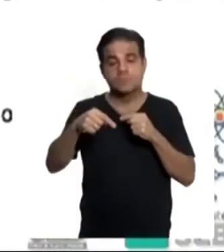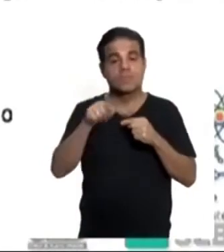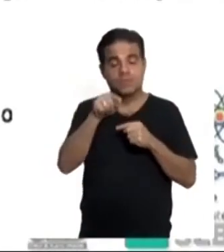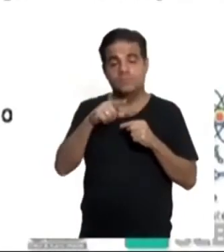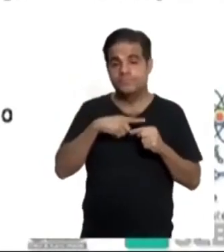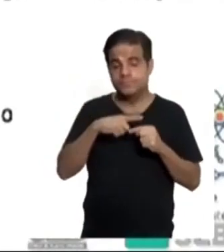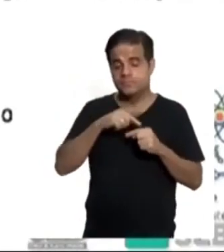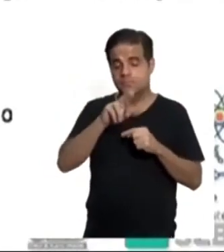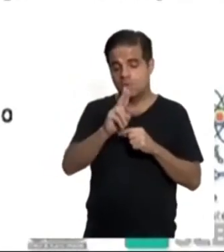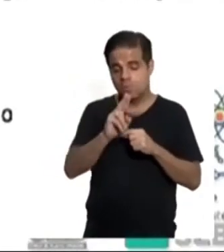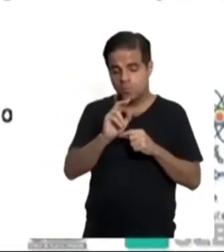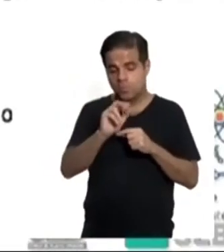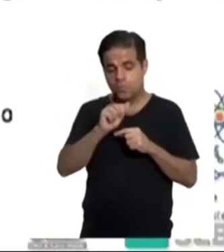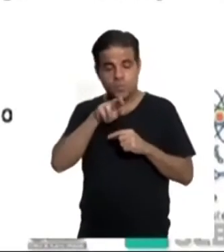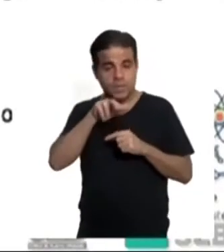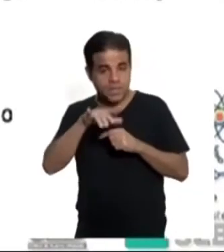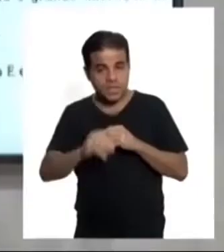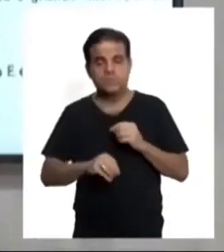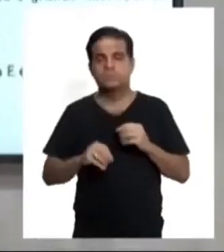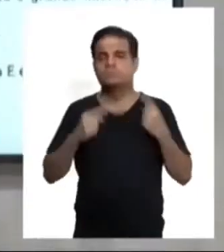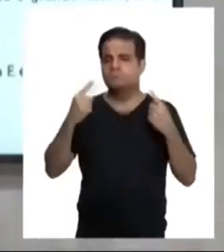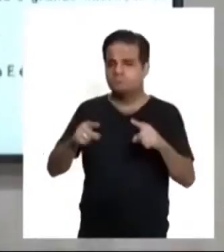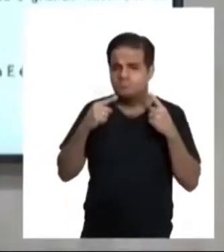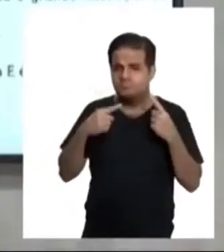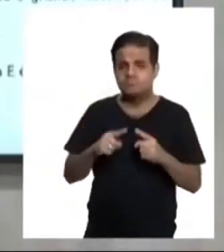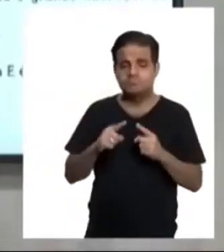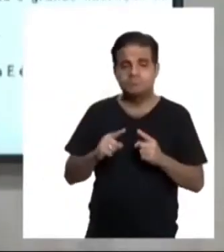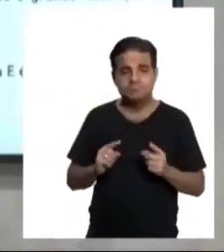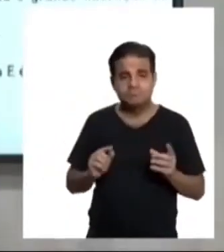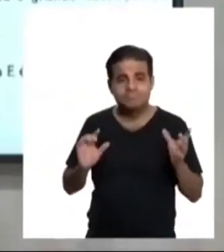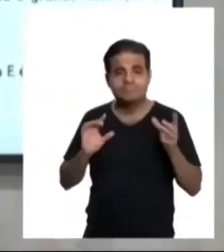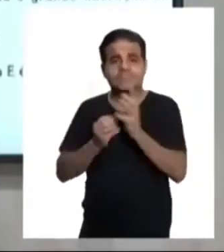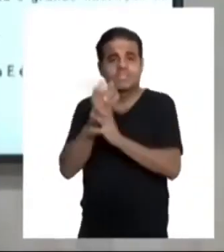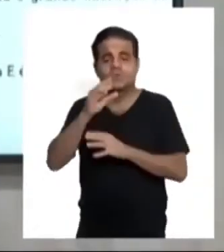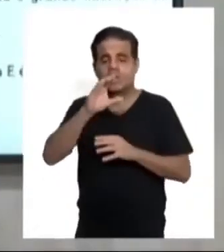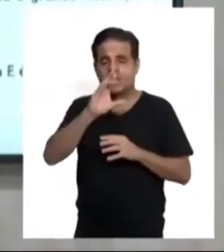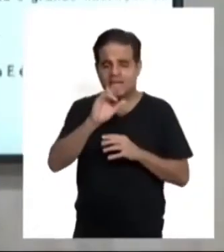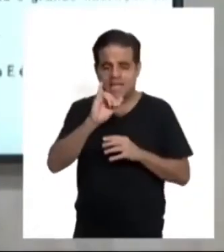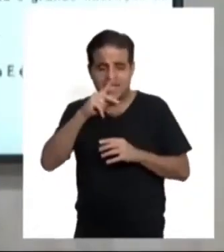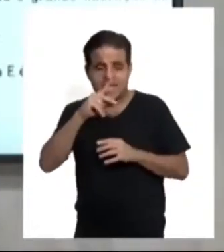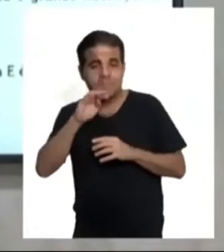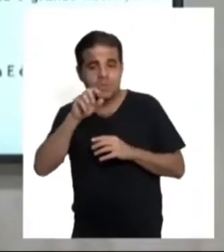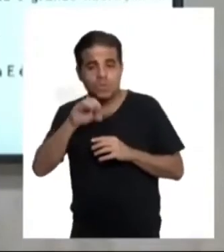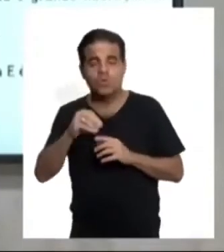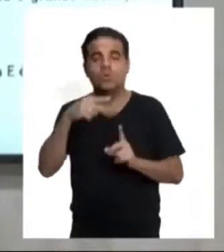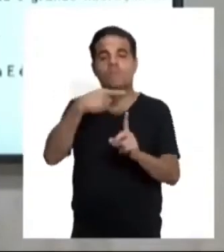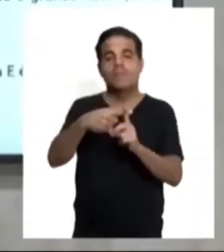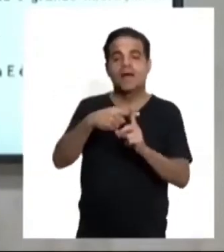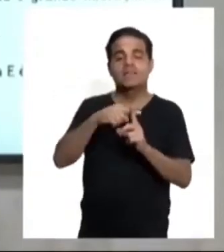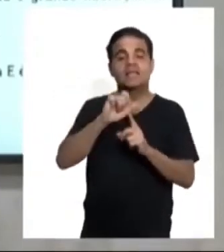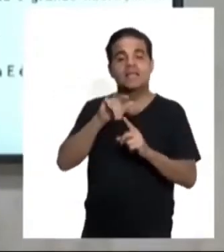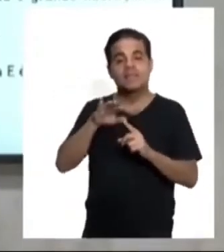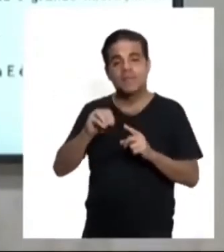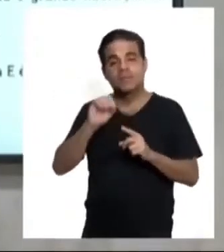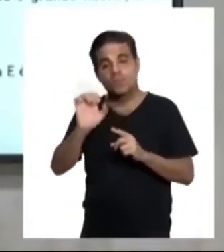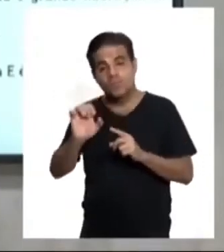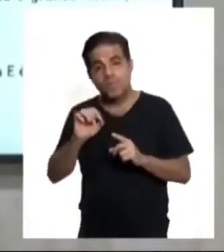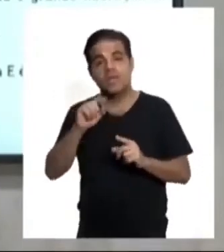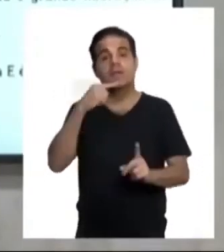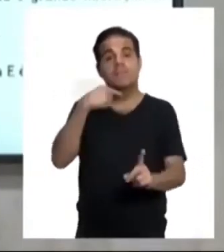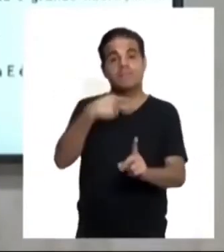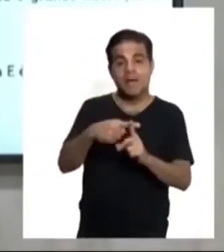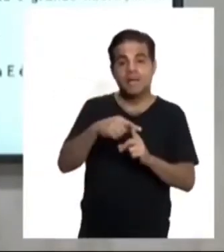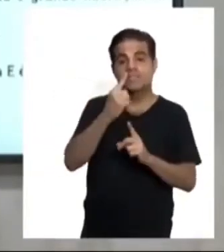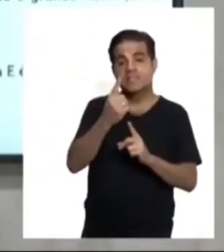tem urânio bombardeado com nêutrons, virou criptônio, mais um elemento E, mais 3 nêutrons e